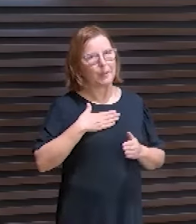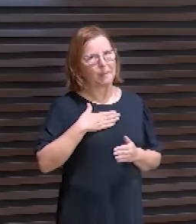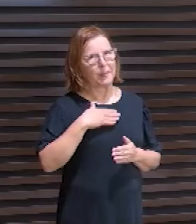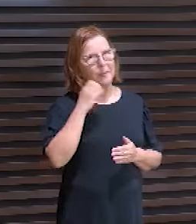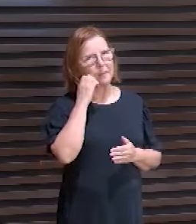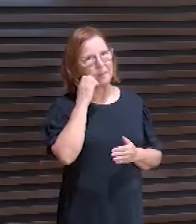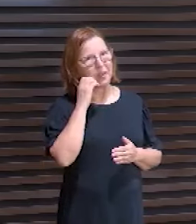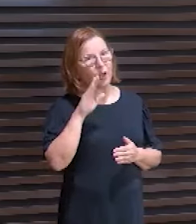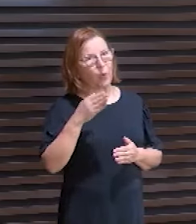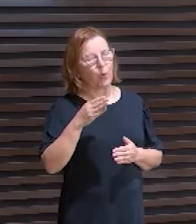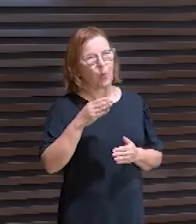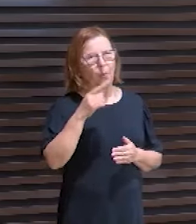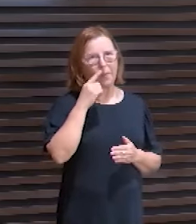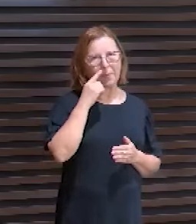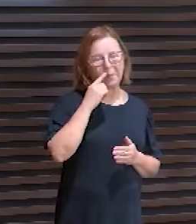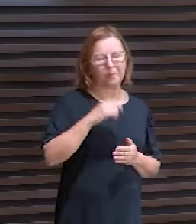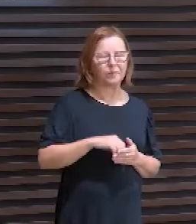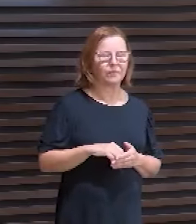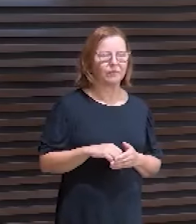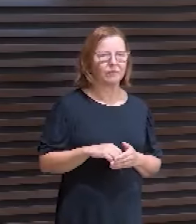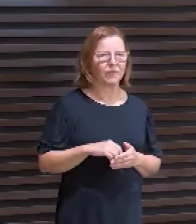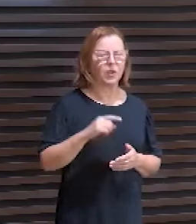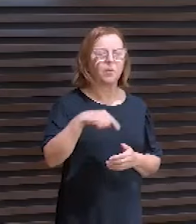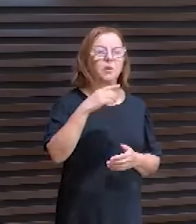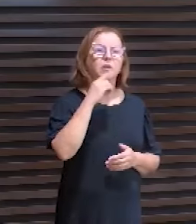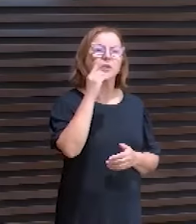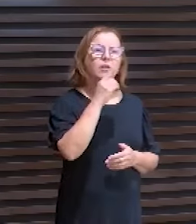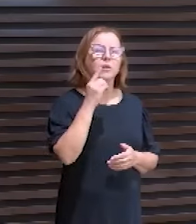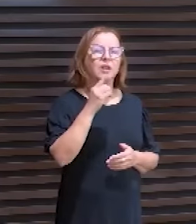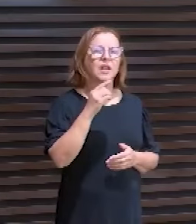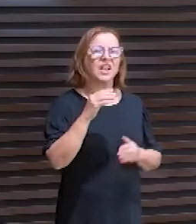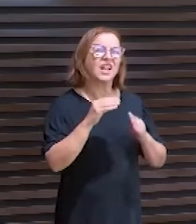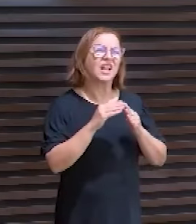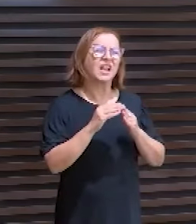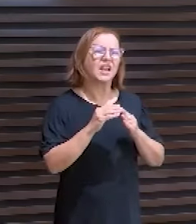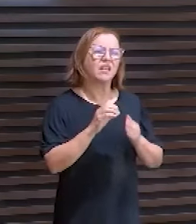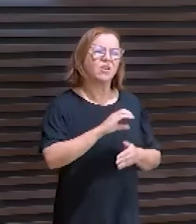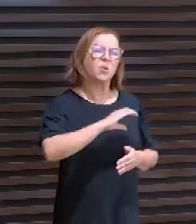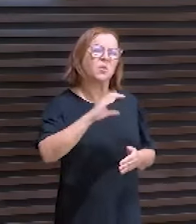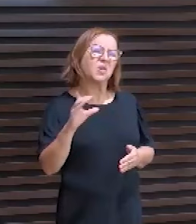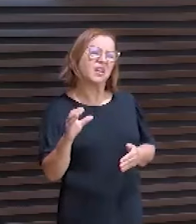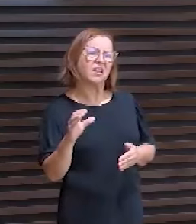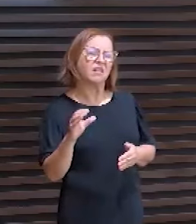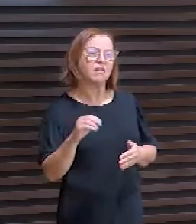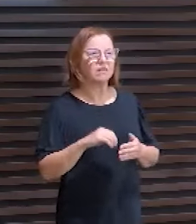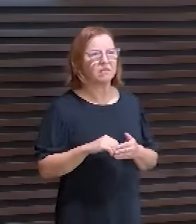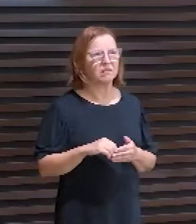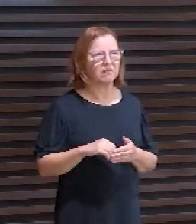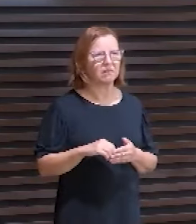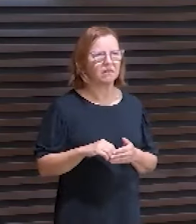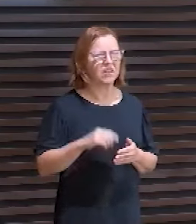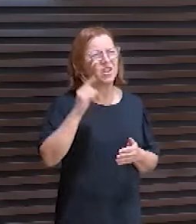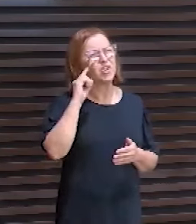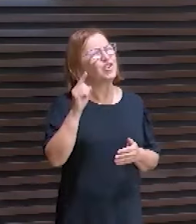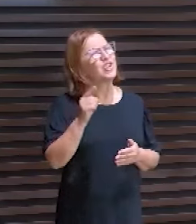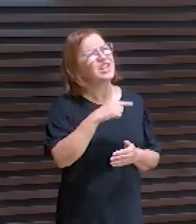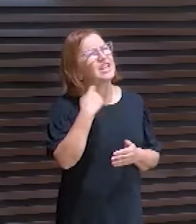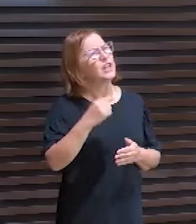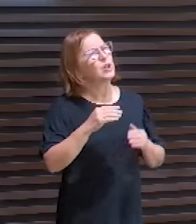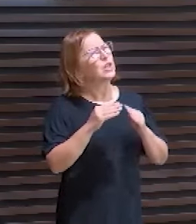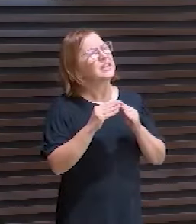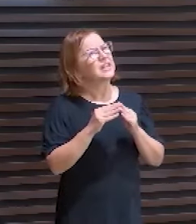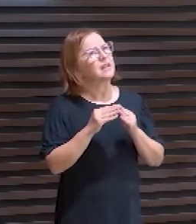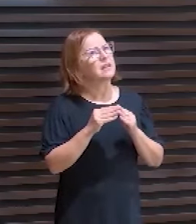papai esse outro domingo é na casa do cunhado ou da cunhada e que dia que é na nossa casa